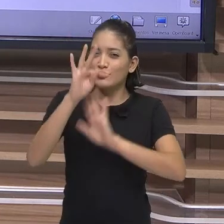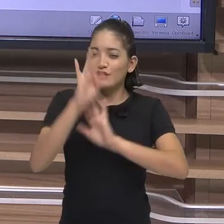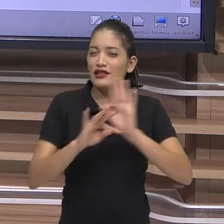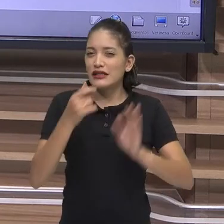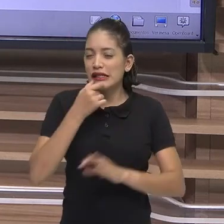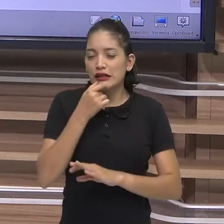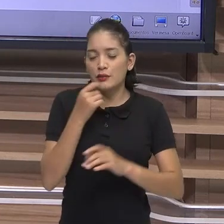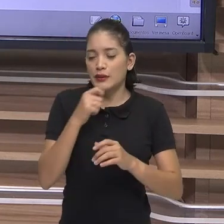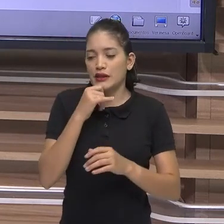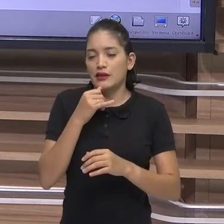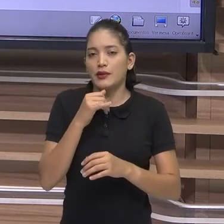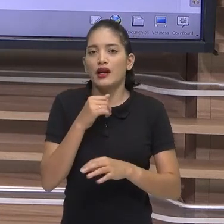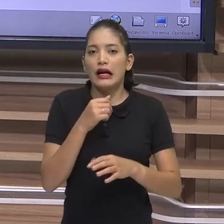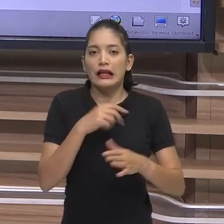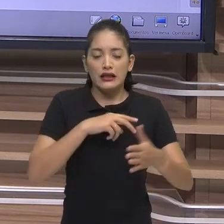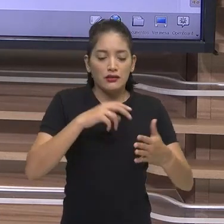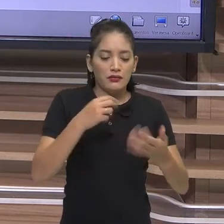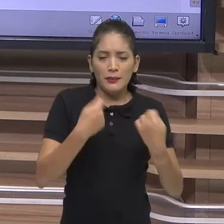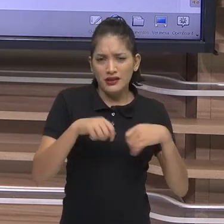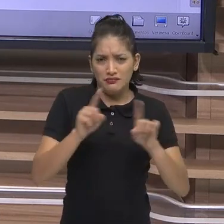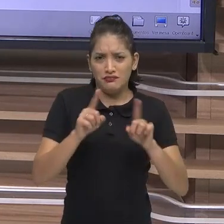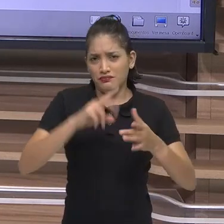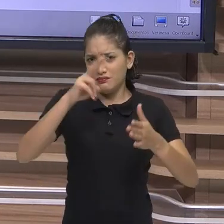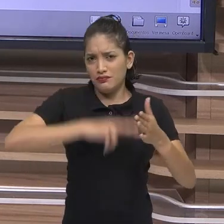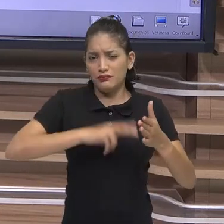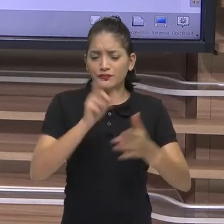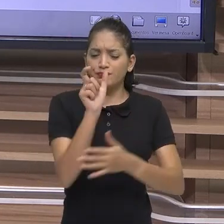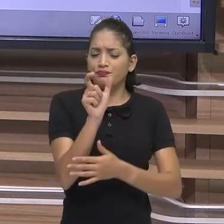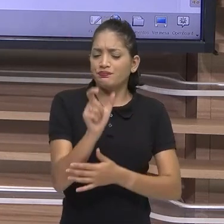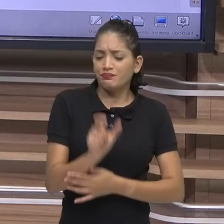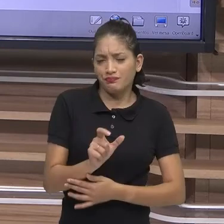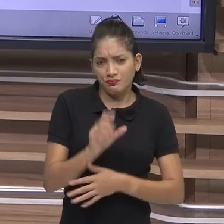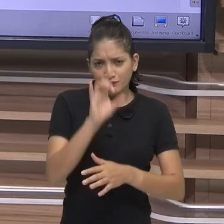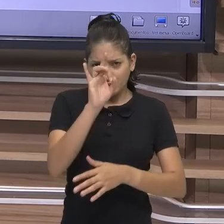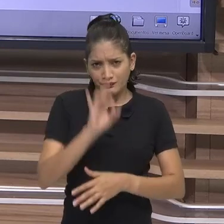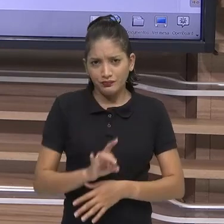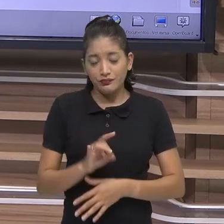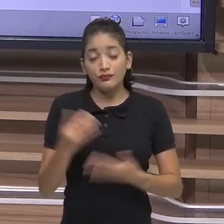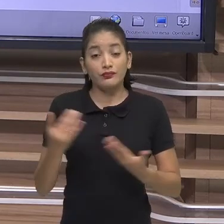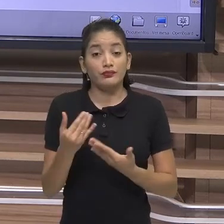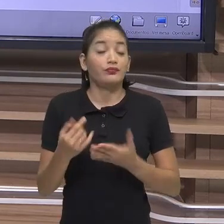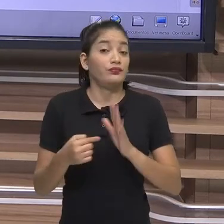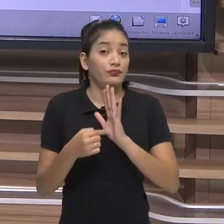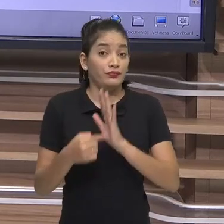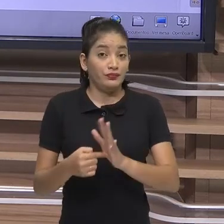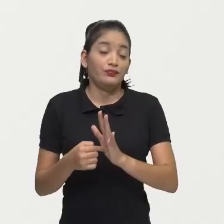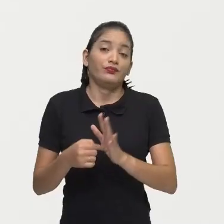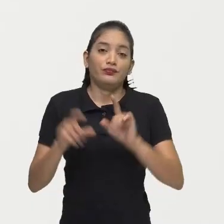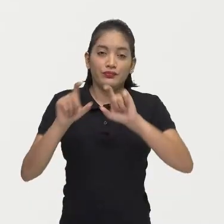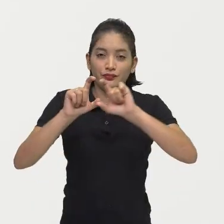você precise ler palavra por palavra. E eu deixei o seguinte trecho para vocês.